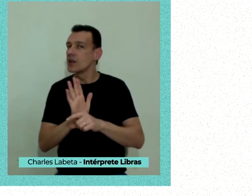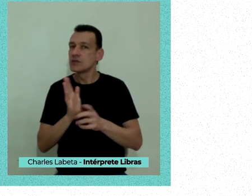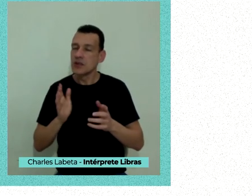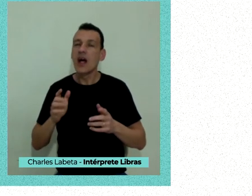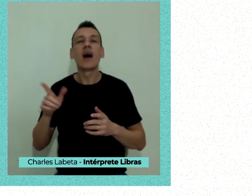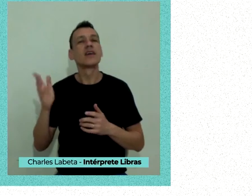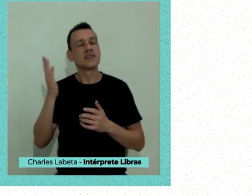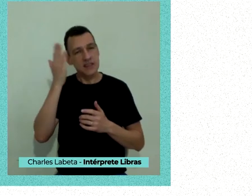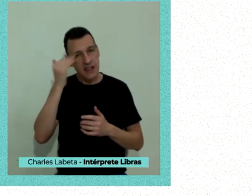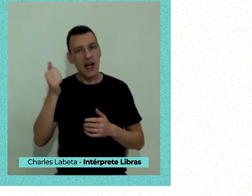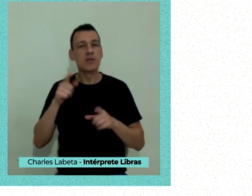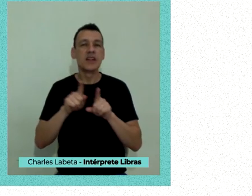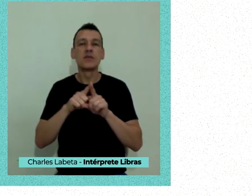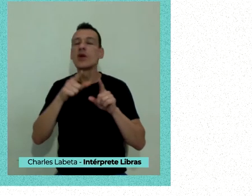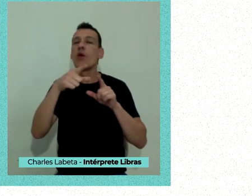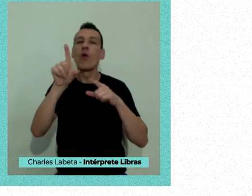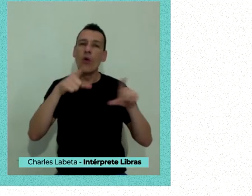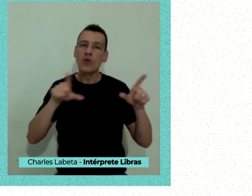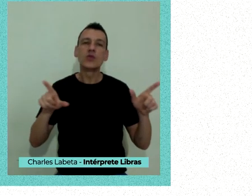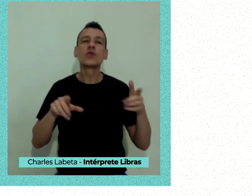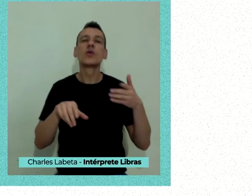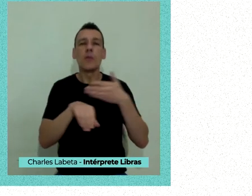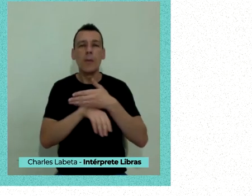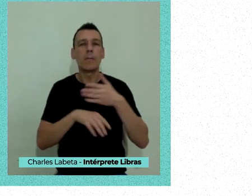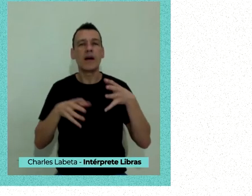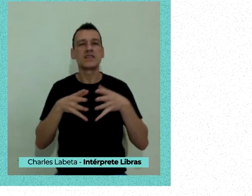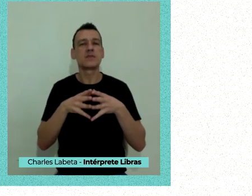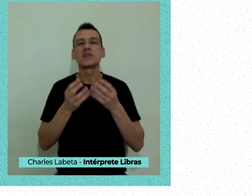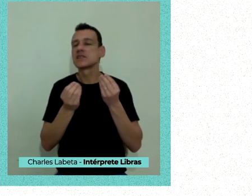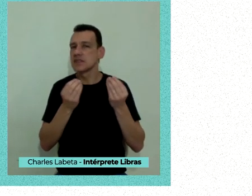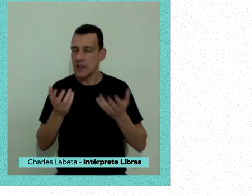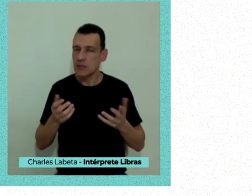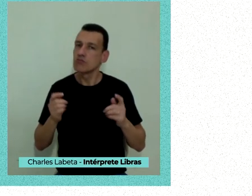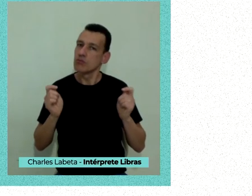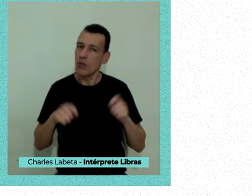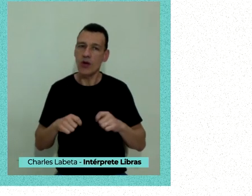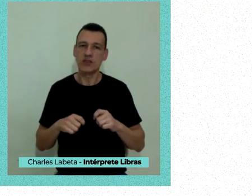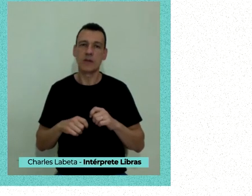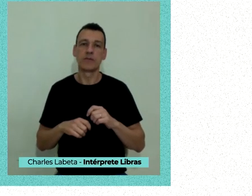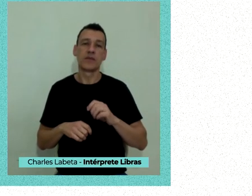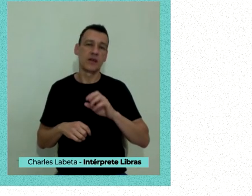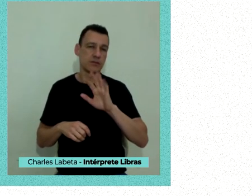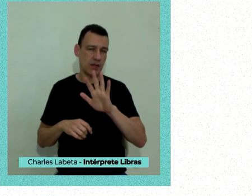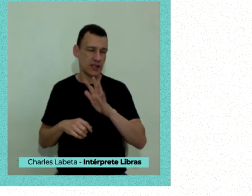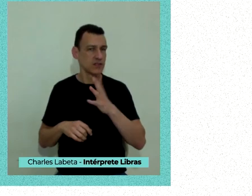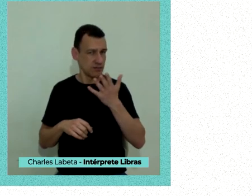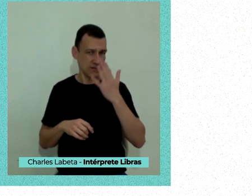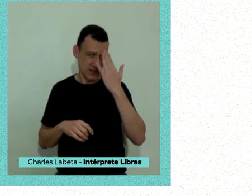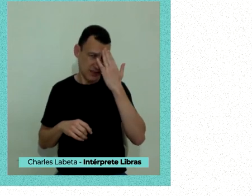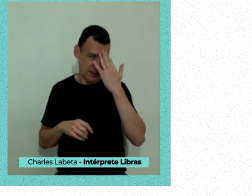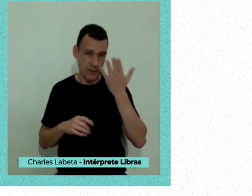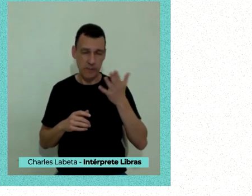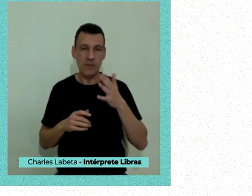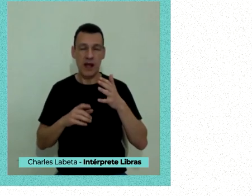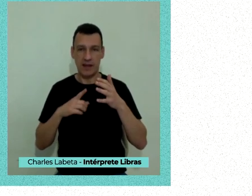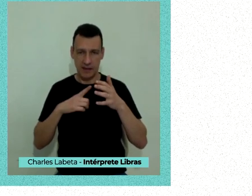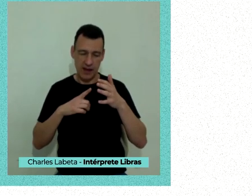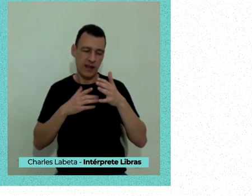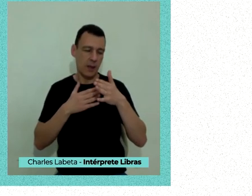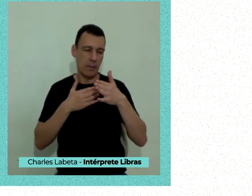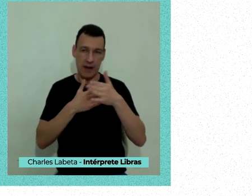dos outros. Mas sabemos que a gente não pode tratar a superação de barreiras e a